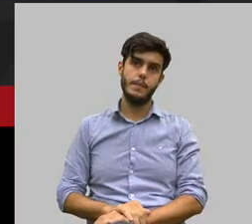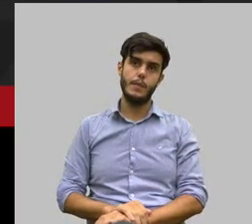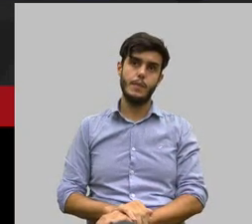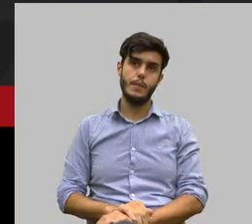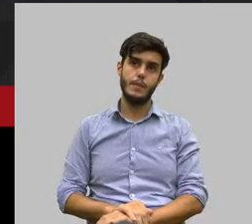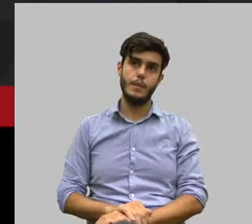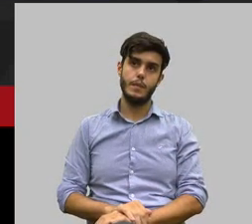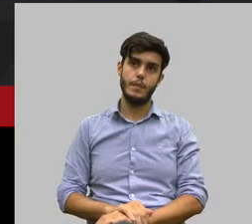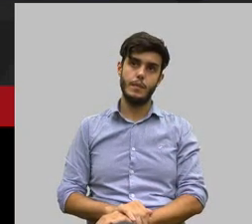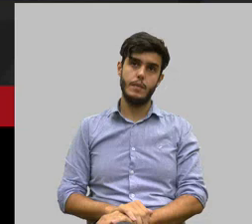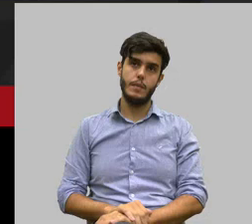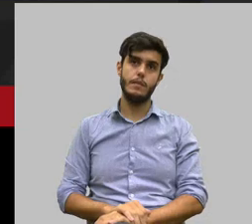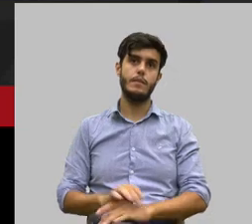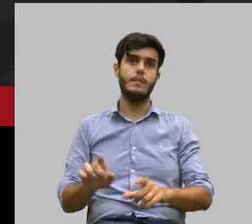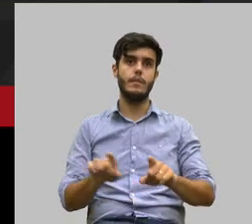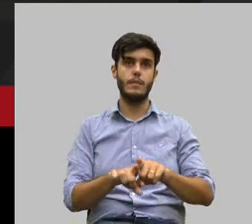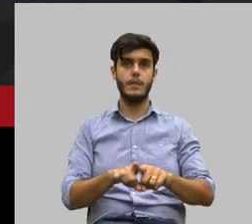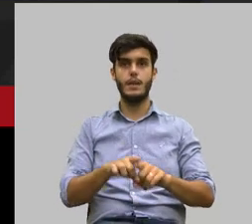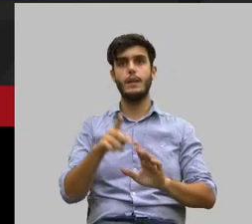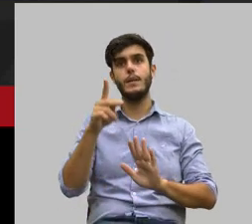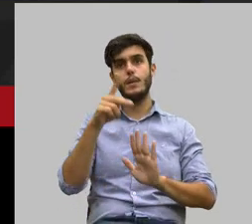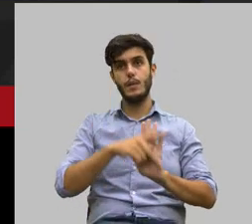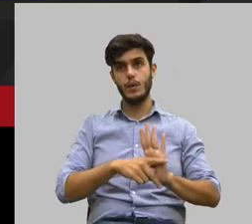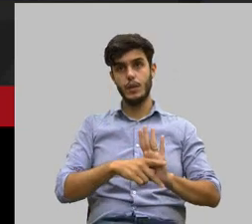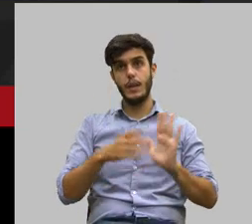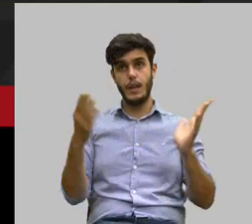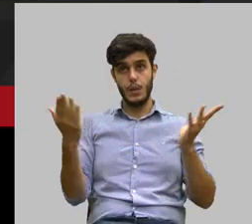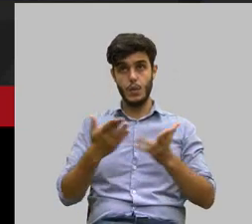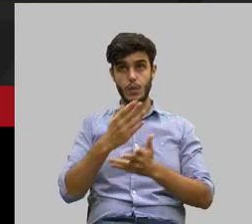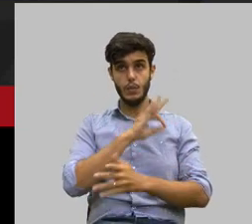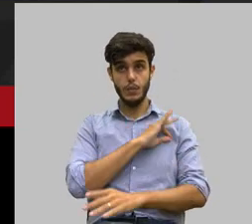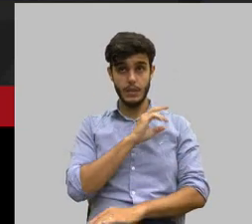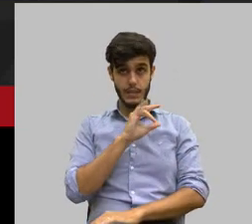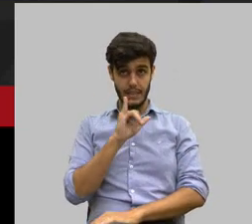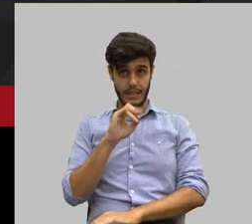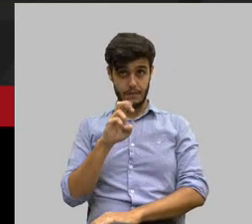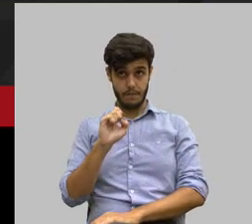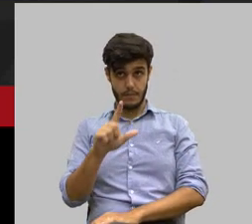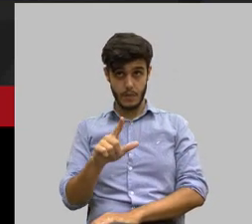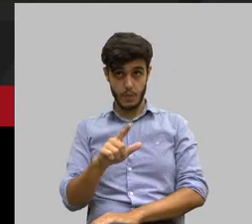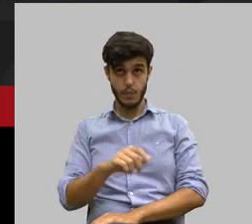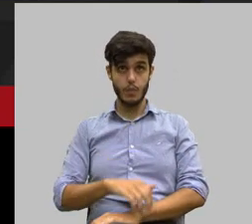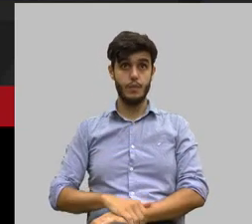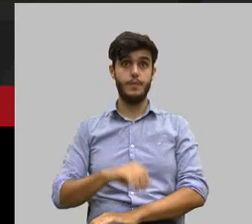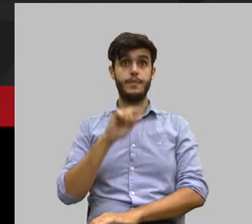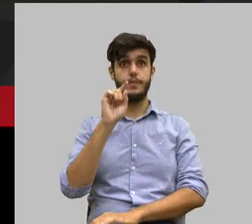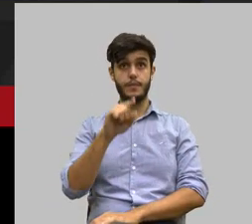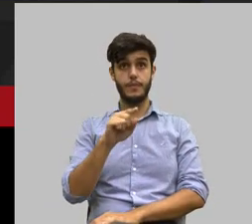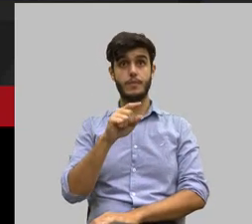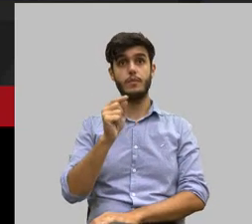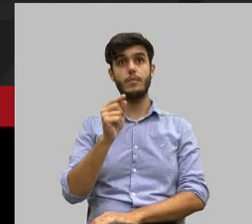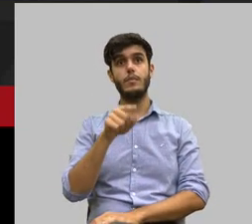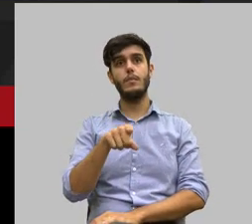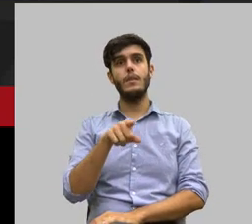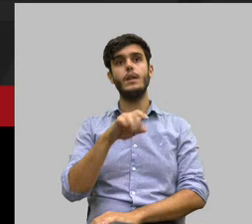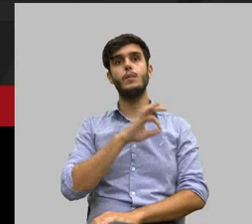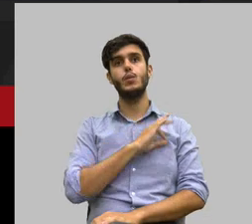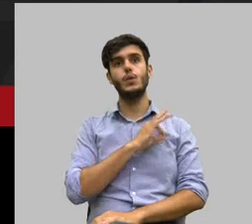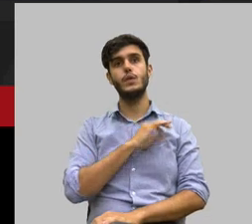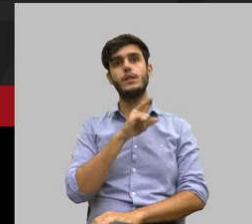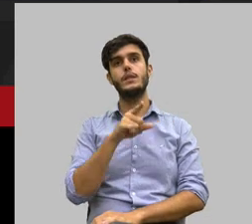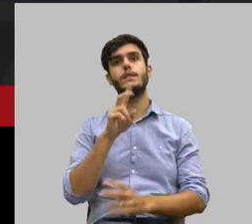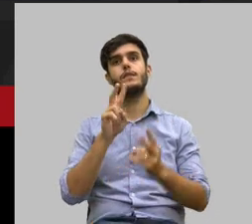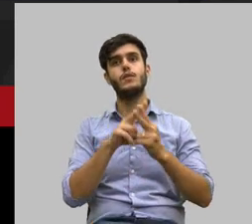o projeto né extremamente atual da Polícia Civil que é o Projeto relativo ao procedimento de polícia judiciária eletrônico que vai implicar